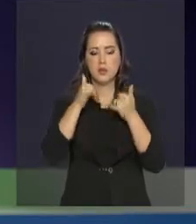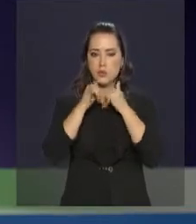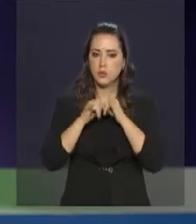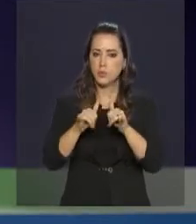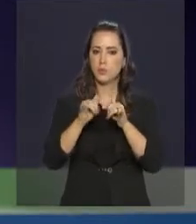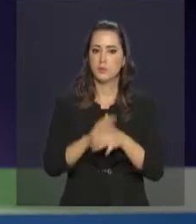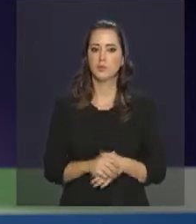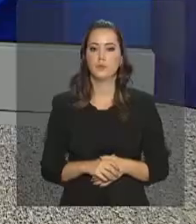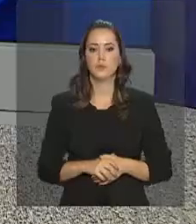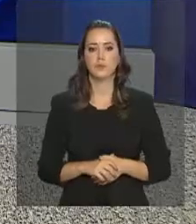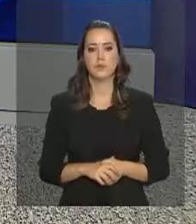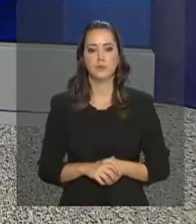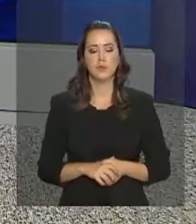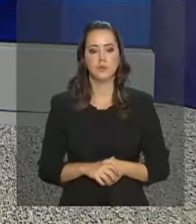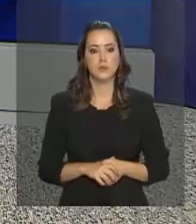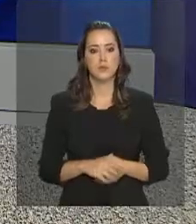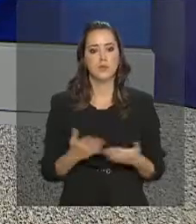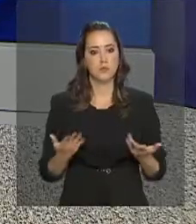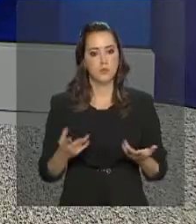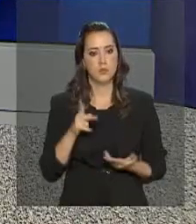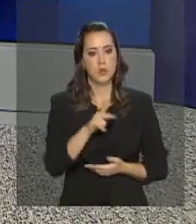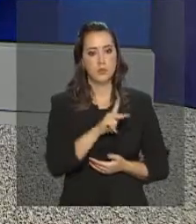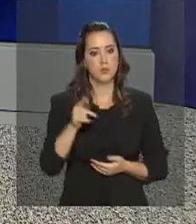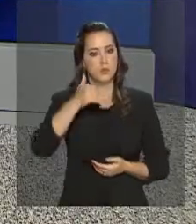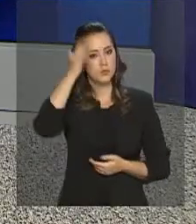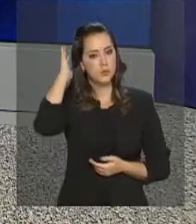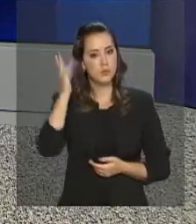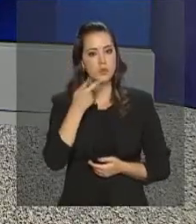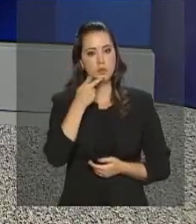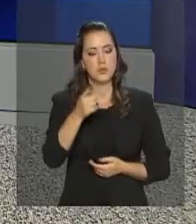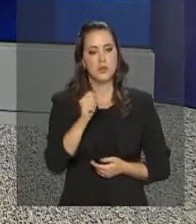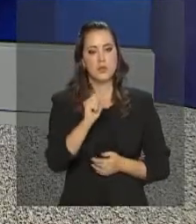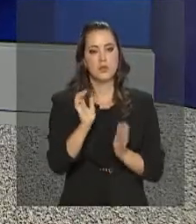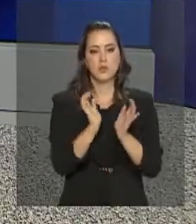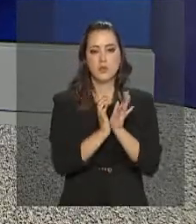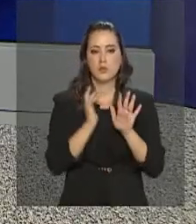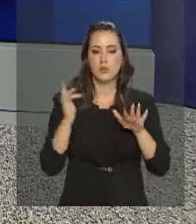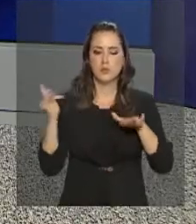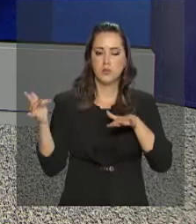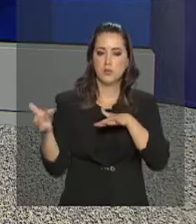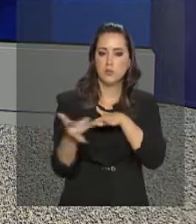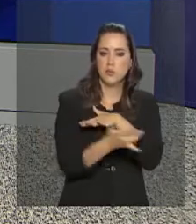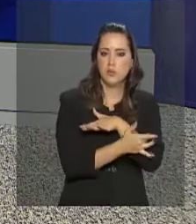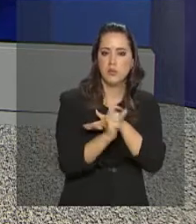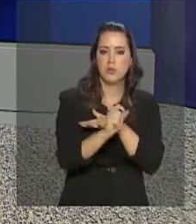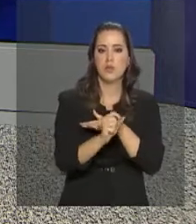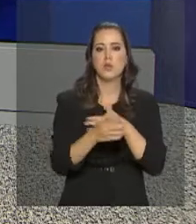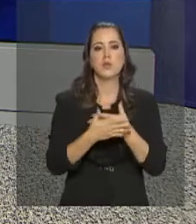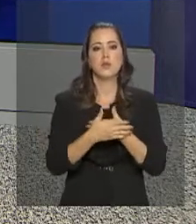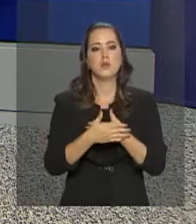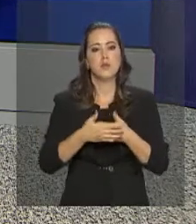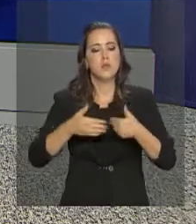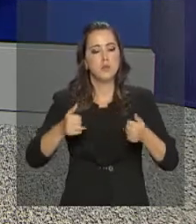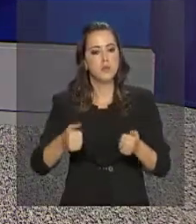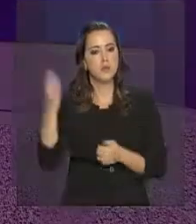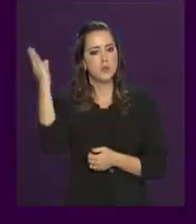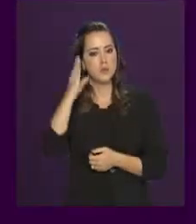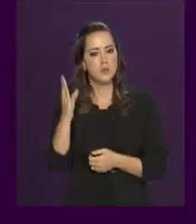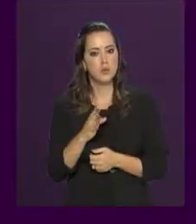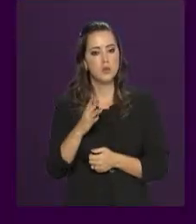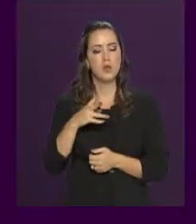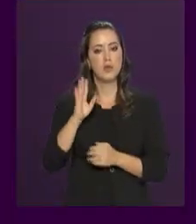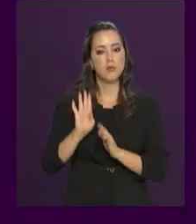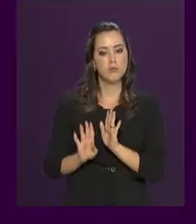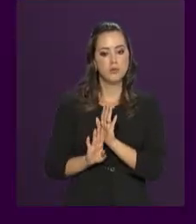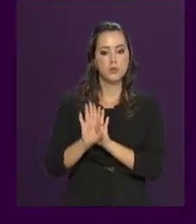fornecimento de energia. E sobre esse assunto, o presidente Michel Temer disse por uma rede social que a melhoria do Brasil